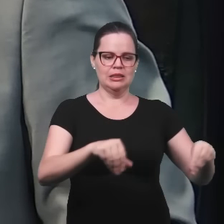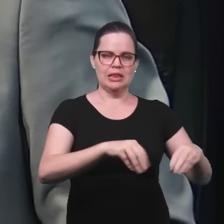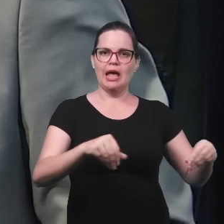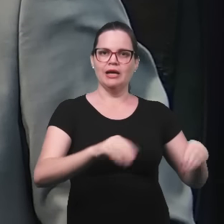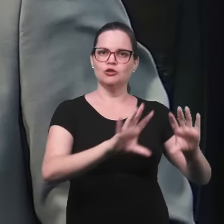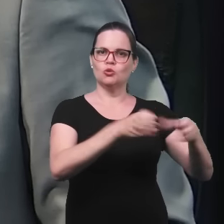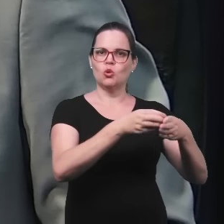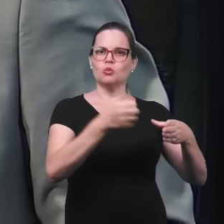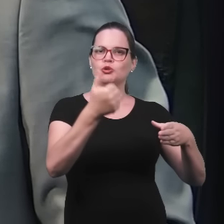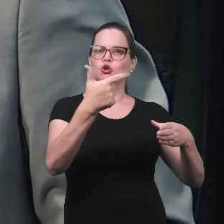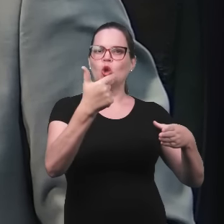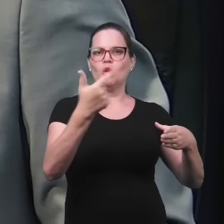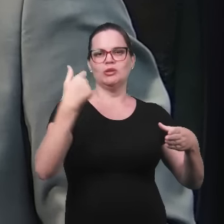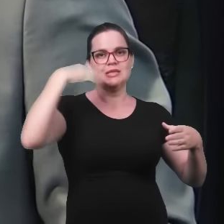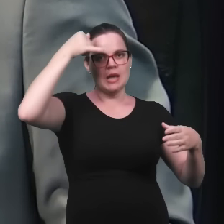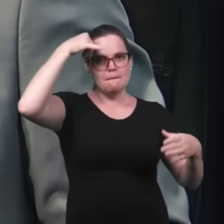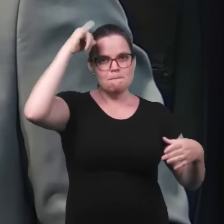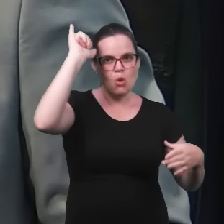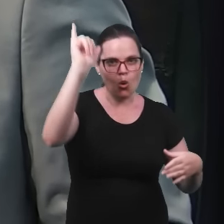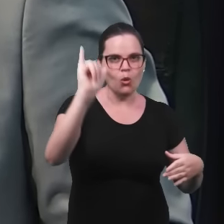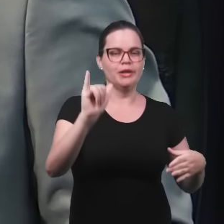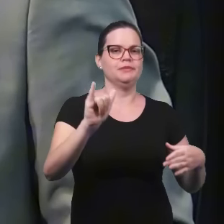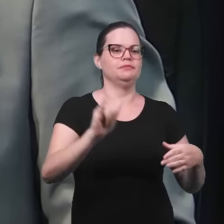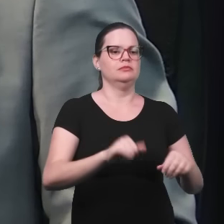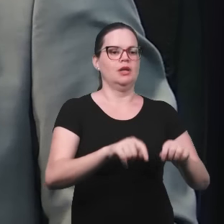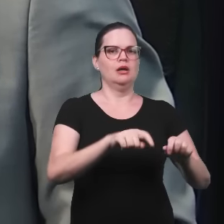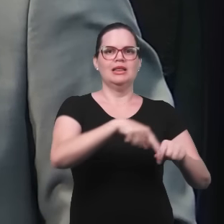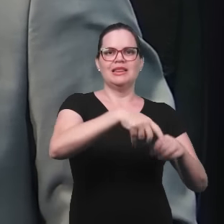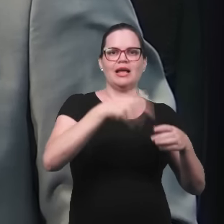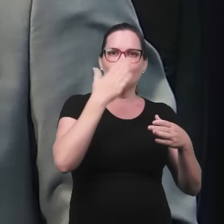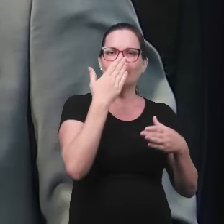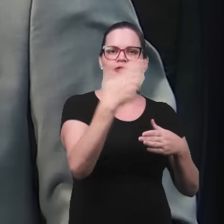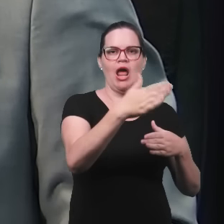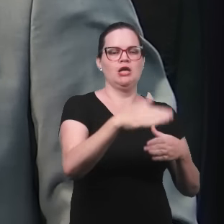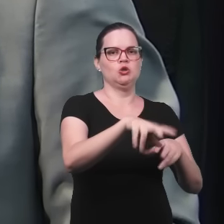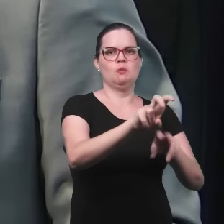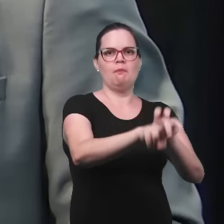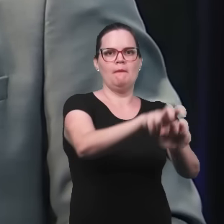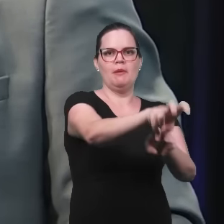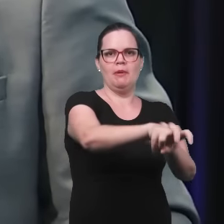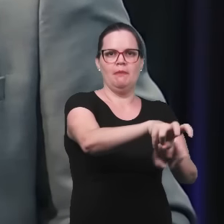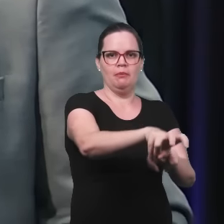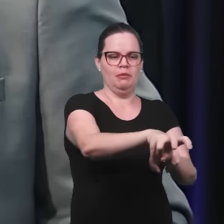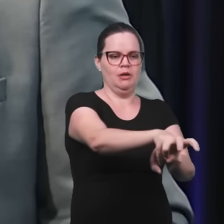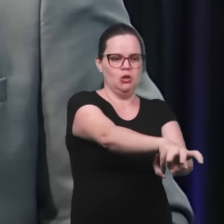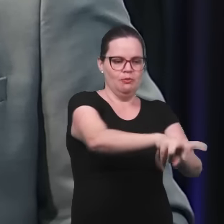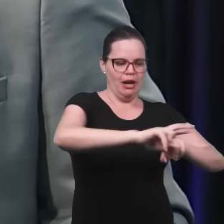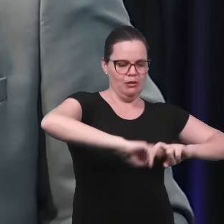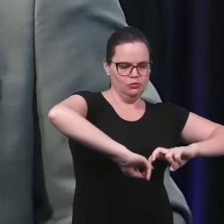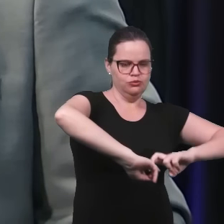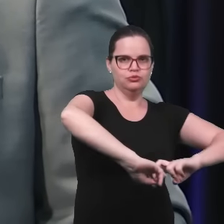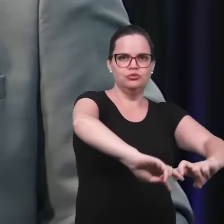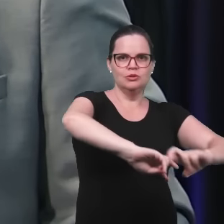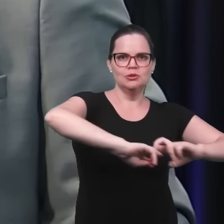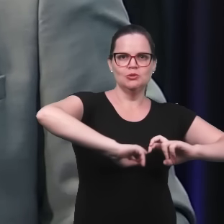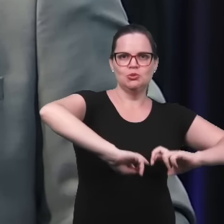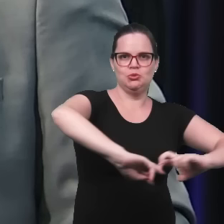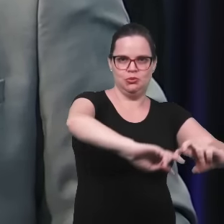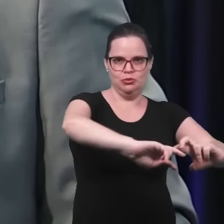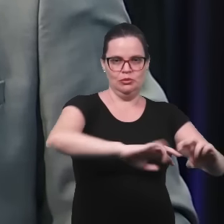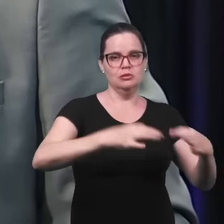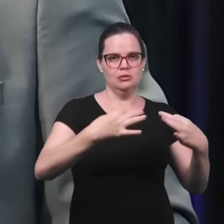12 juntas de bois, e estava na 12ª. Muito bem. O que é a terra? A terra fala das